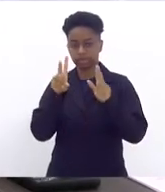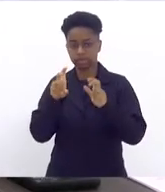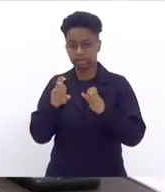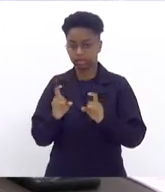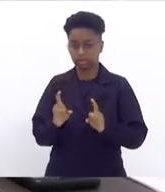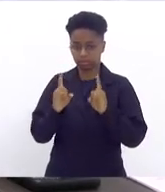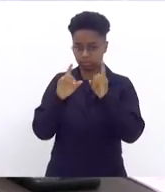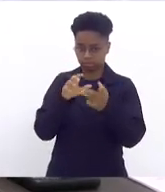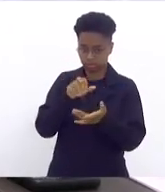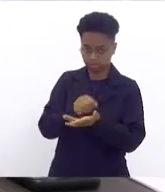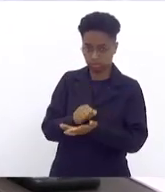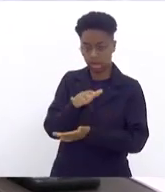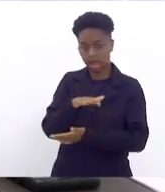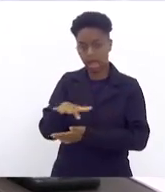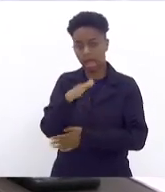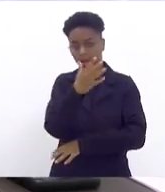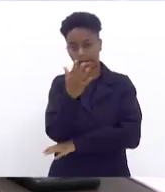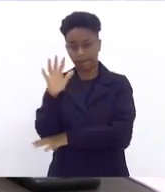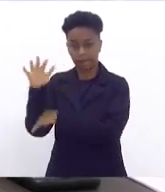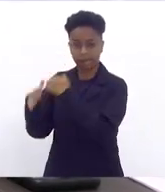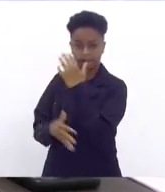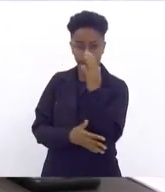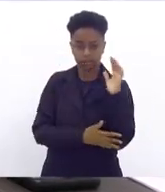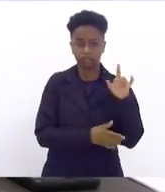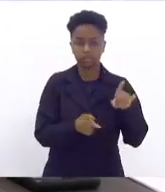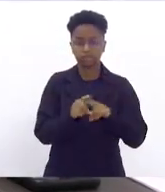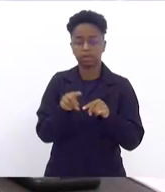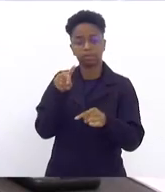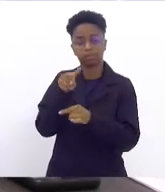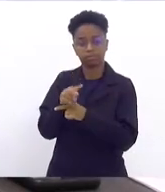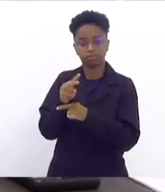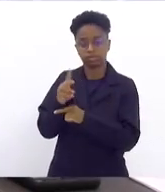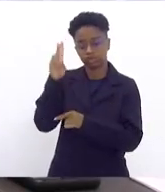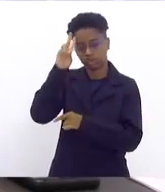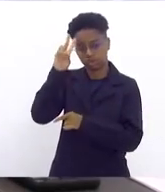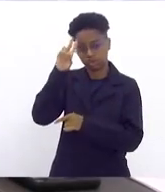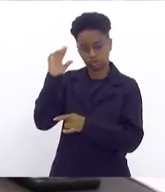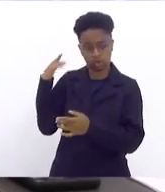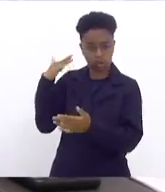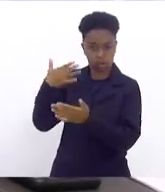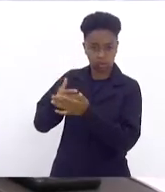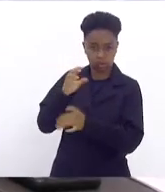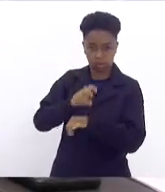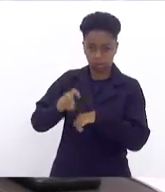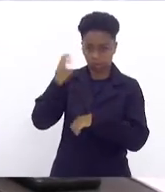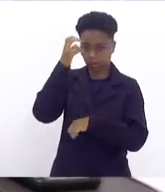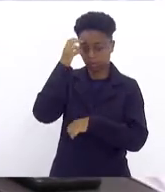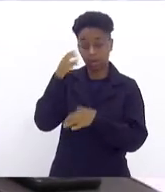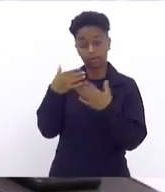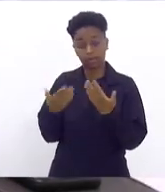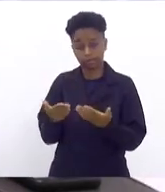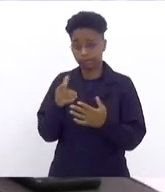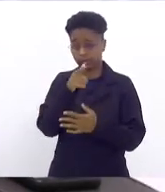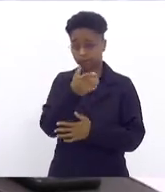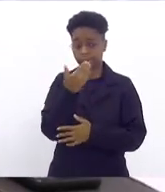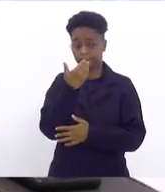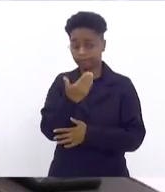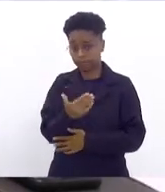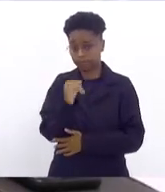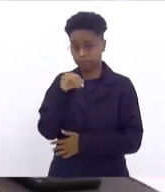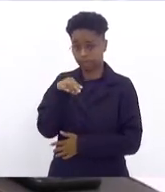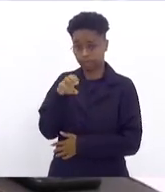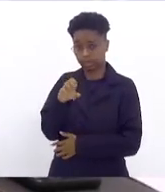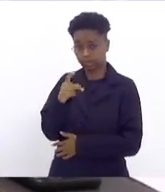de proteção de áreas ambientais, ecossistema e conservação do patrimônio histórico e cultural. Então, nesse pedido para o INEPAC se